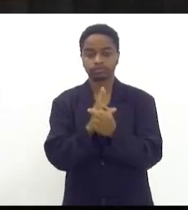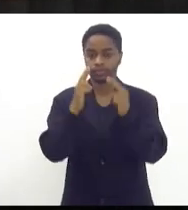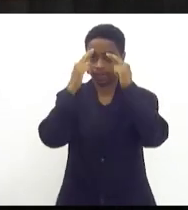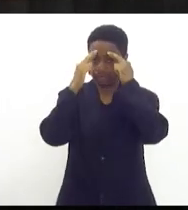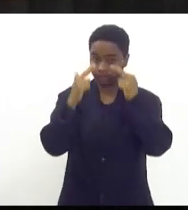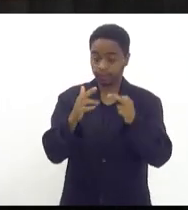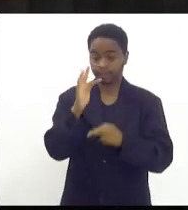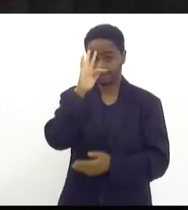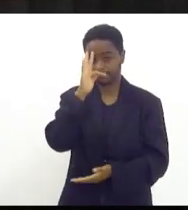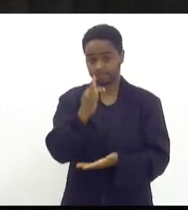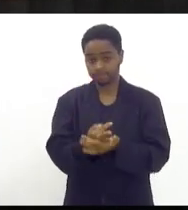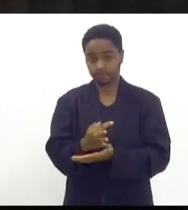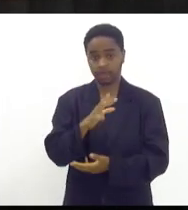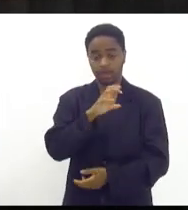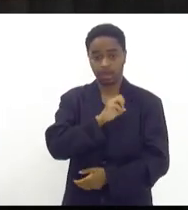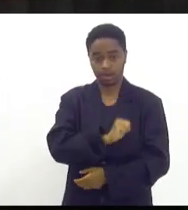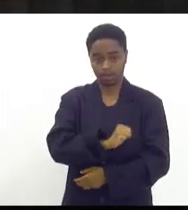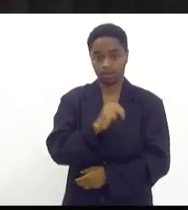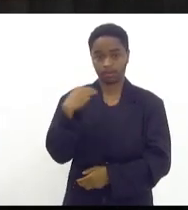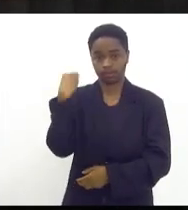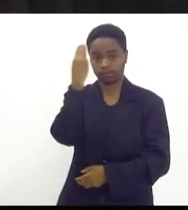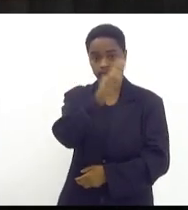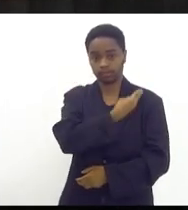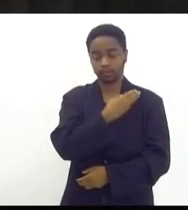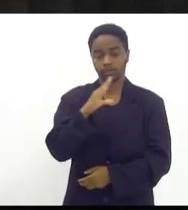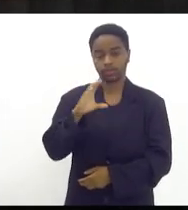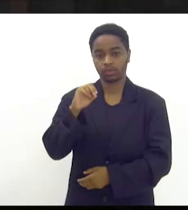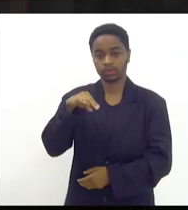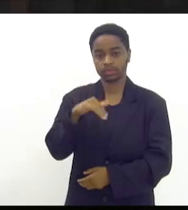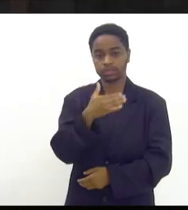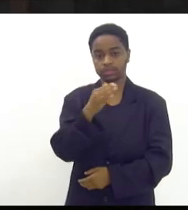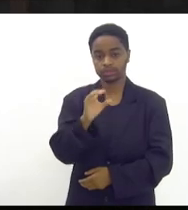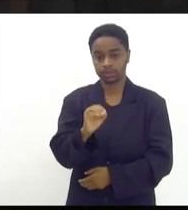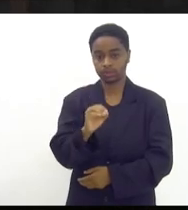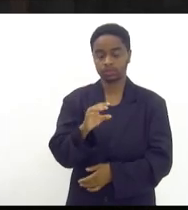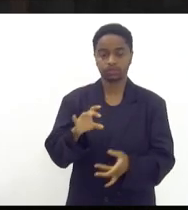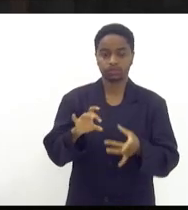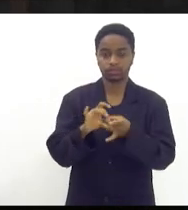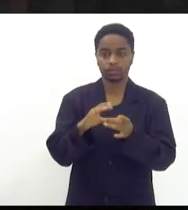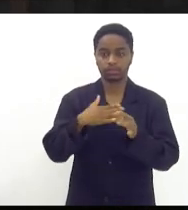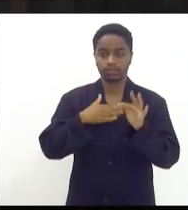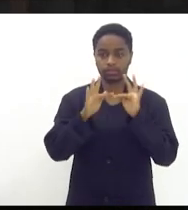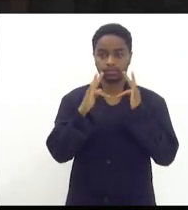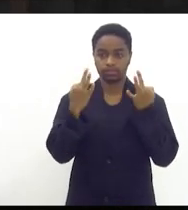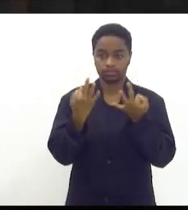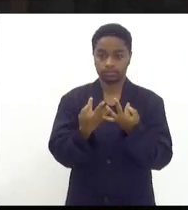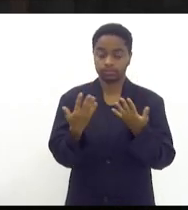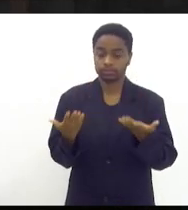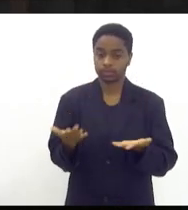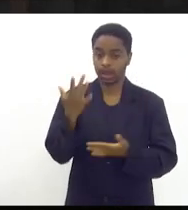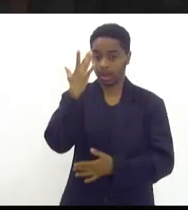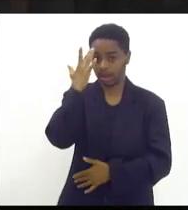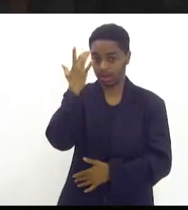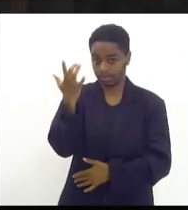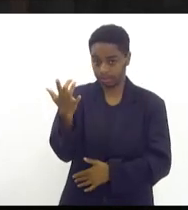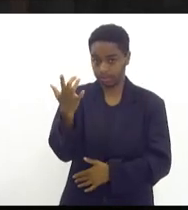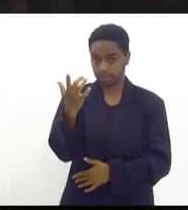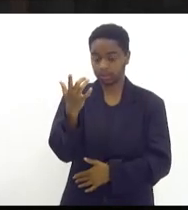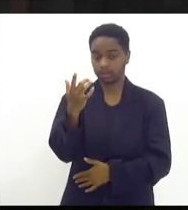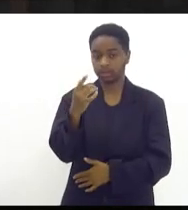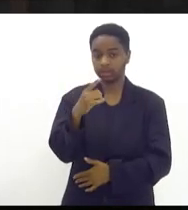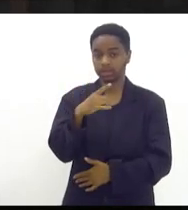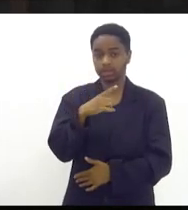fé e de amor à Nossa Senhora da Conceição por toda a minha família. Amanhã se